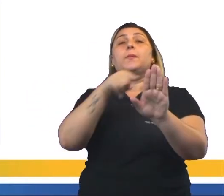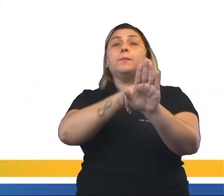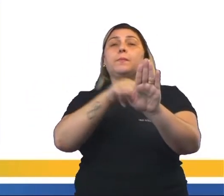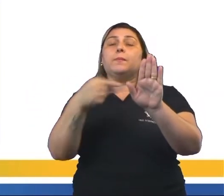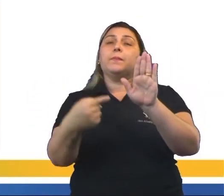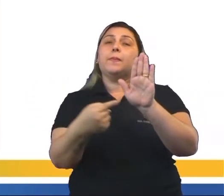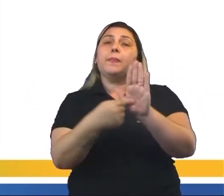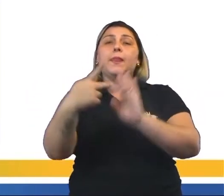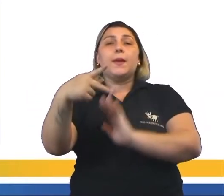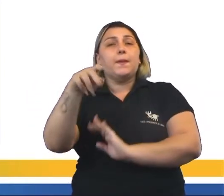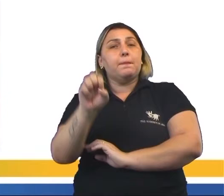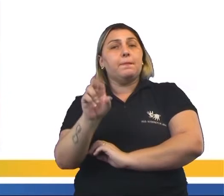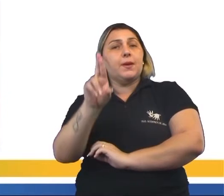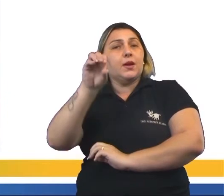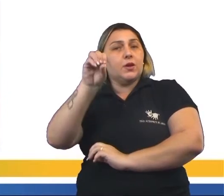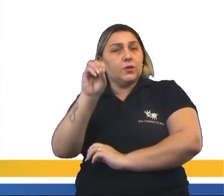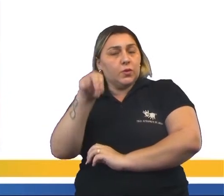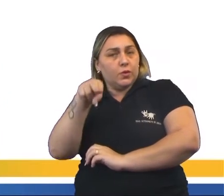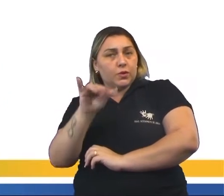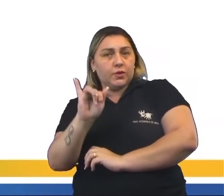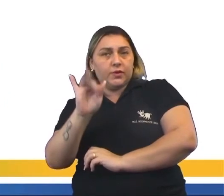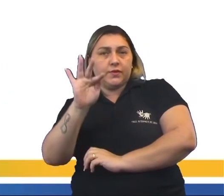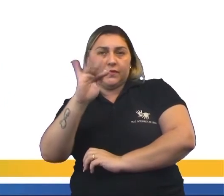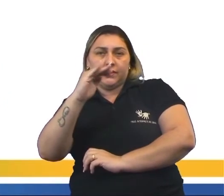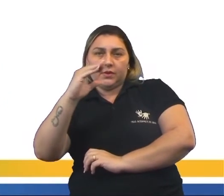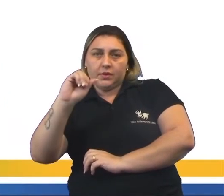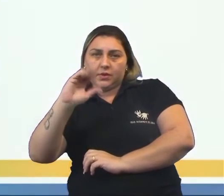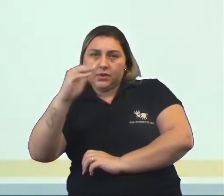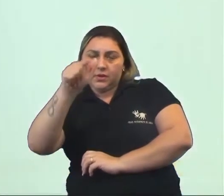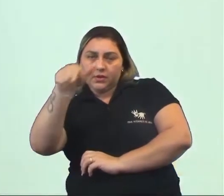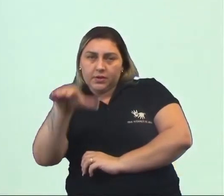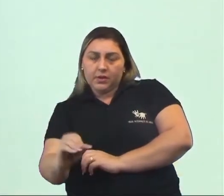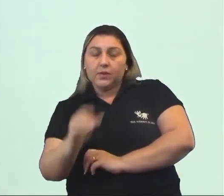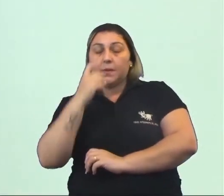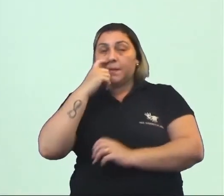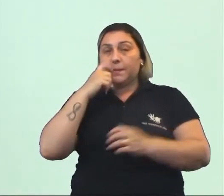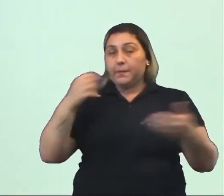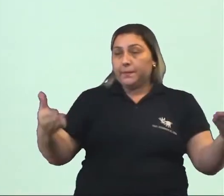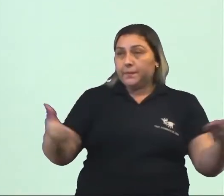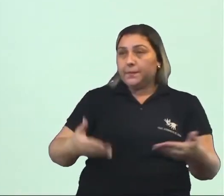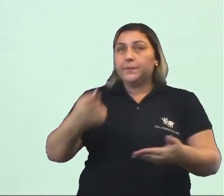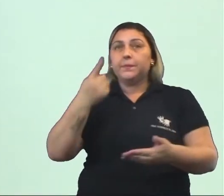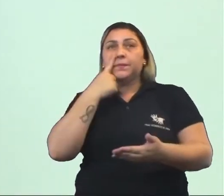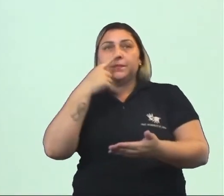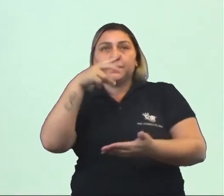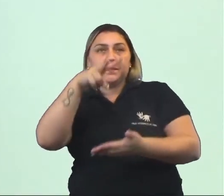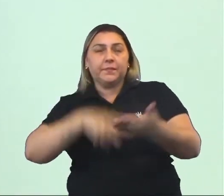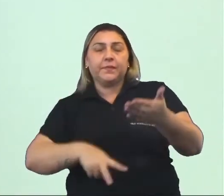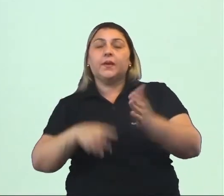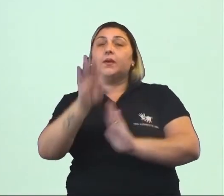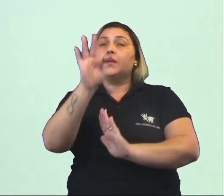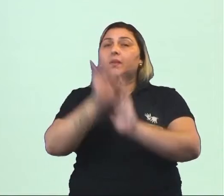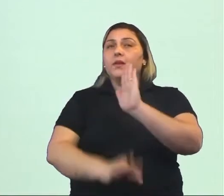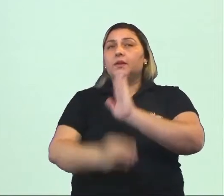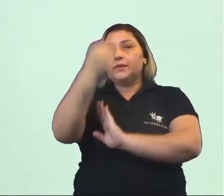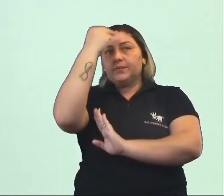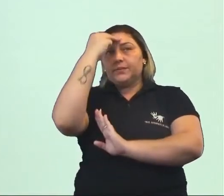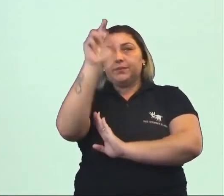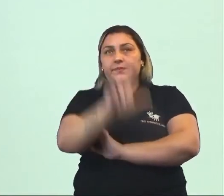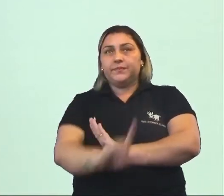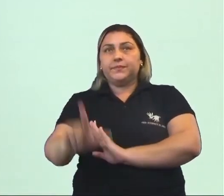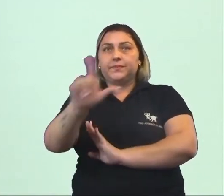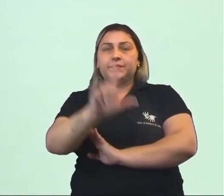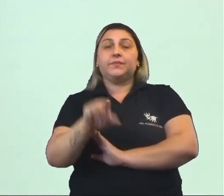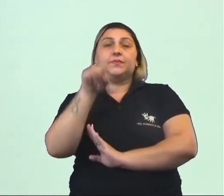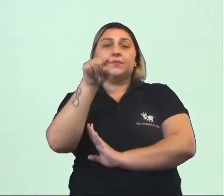metáforas, personificação, dentre outras. Agora, nós vamos ler um texto de memórias literárias,